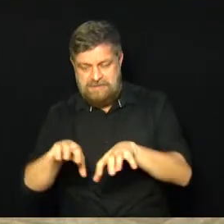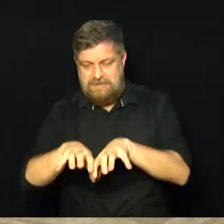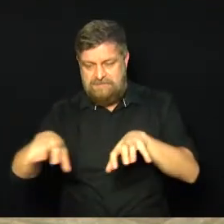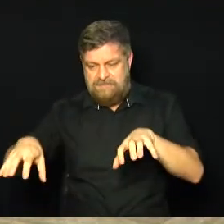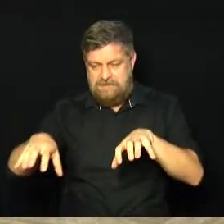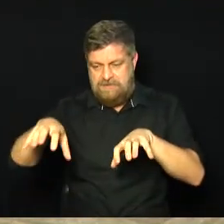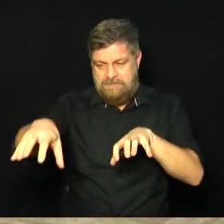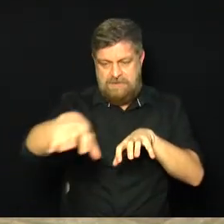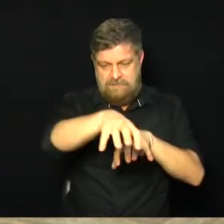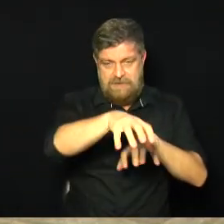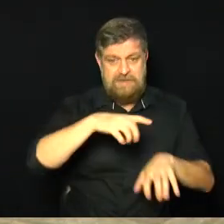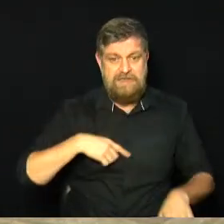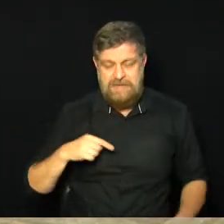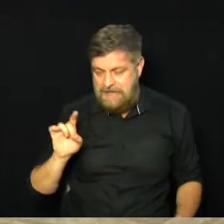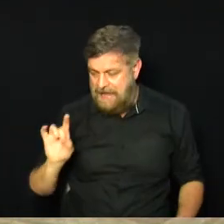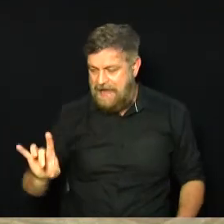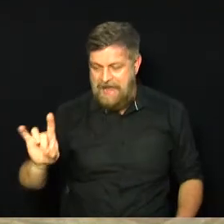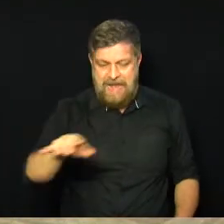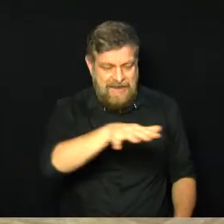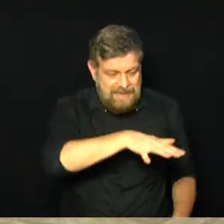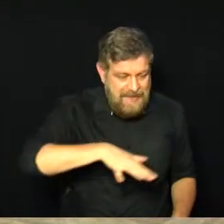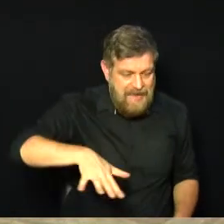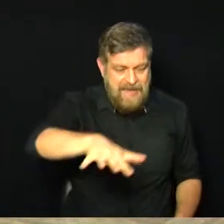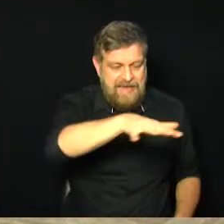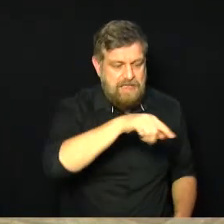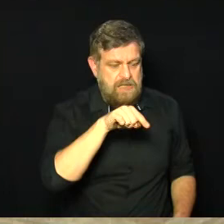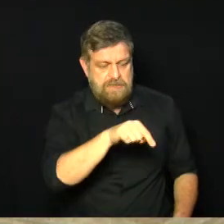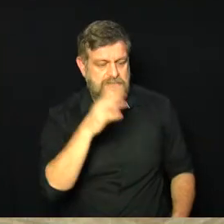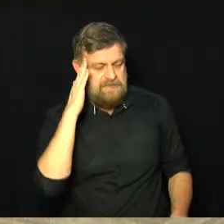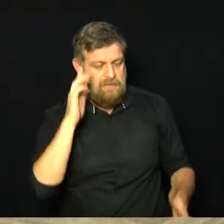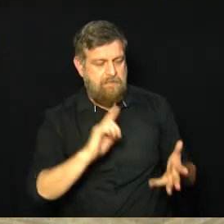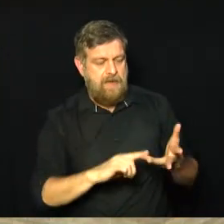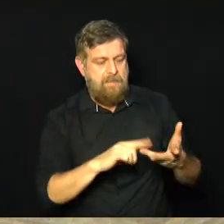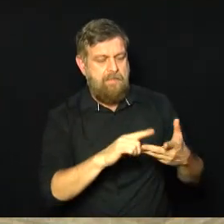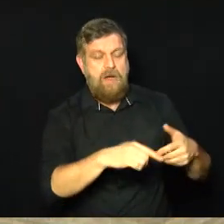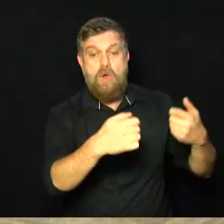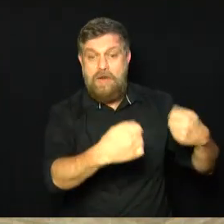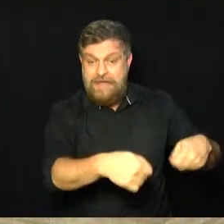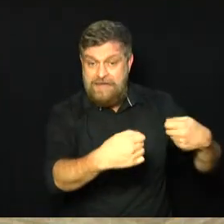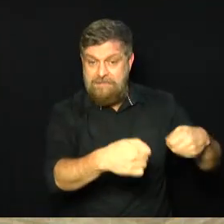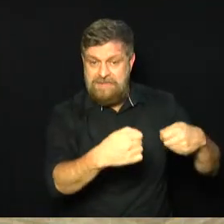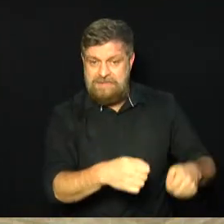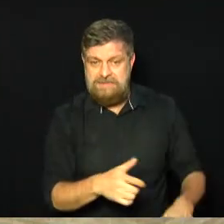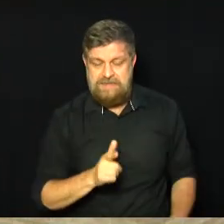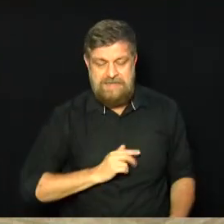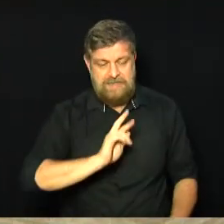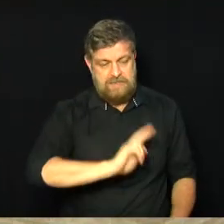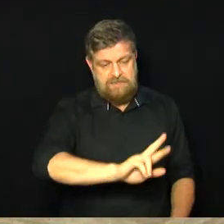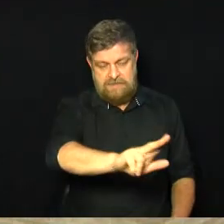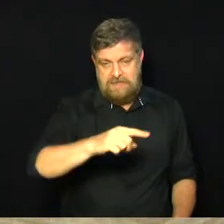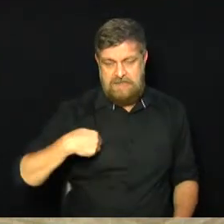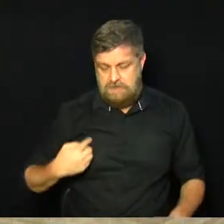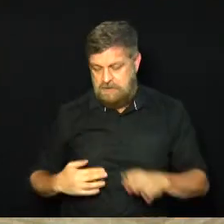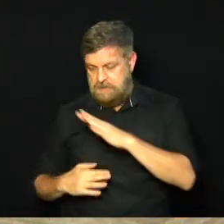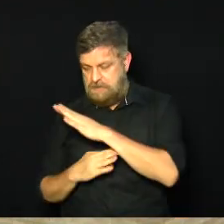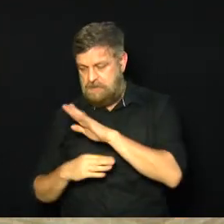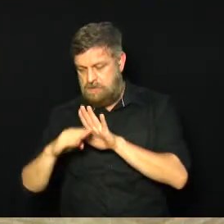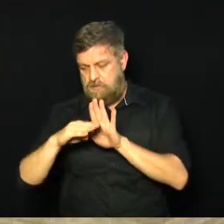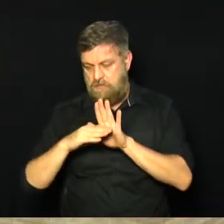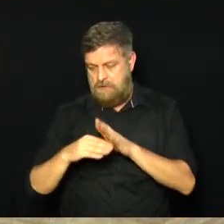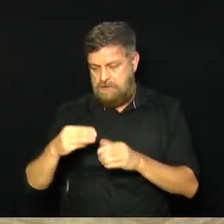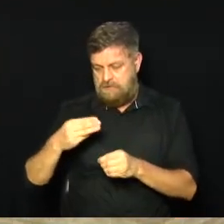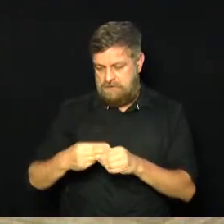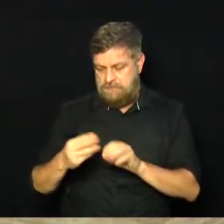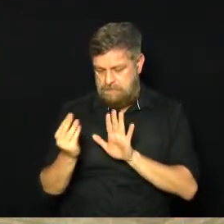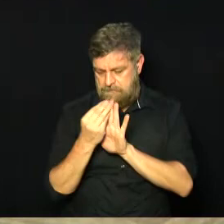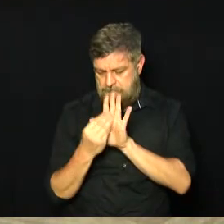novas opressões, como cada um desses territórios enxergam suas próprias necessidades e também trazer isso para o nosso plano municipal. Vereadora, muito